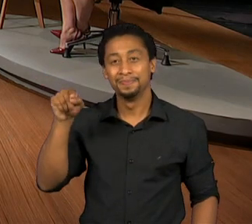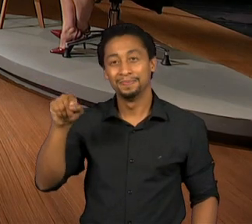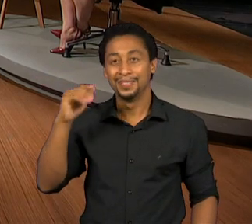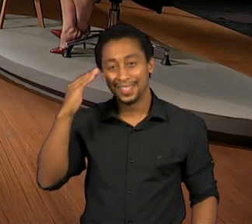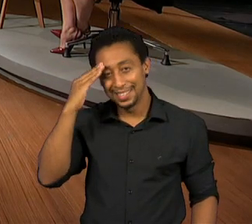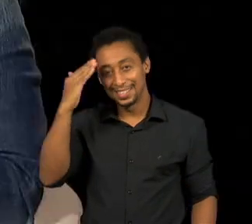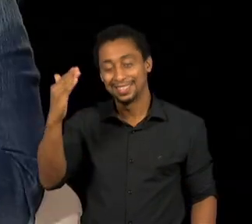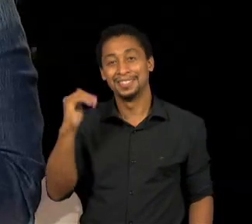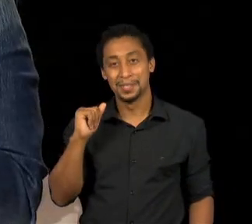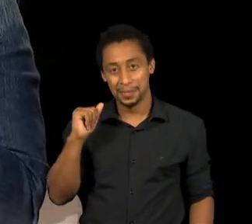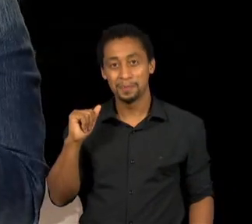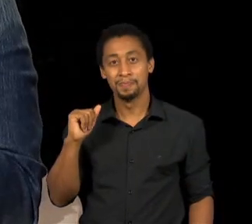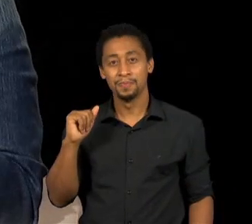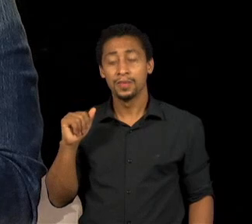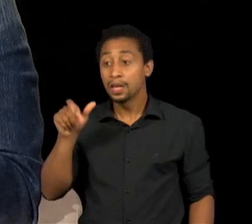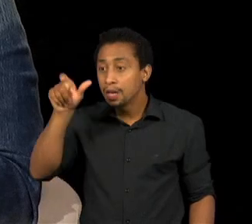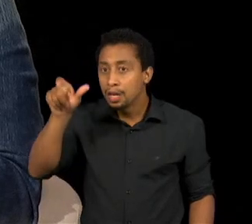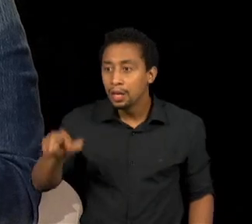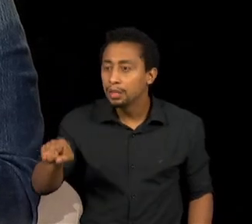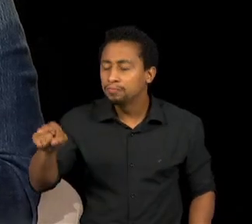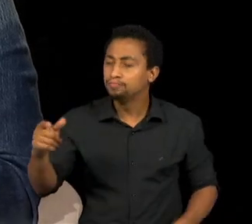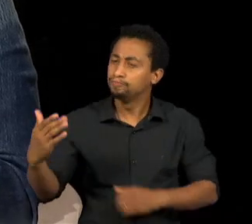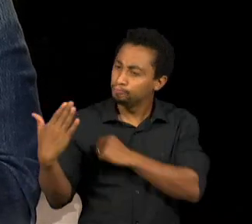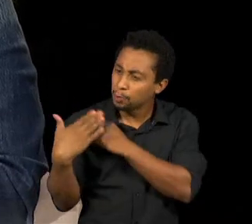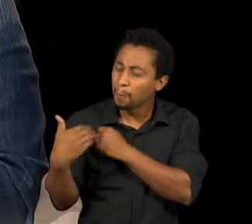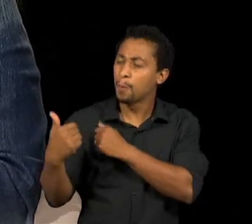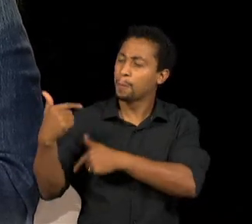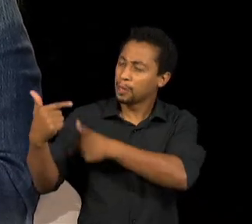esteve nos melhores papéis da minha vida.